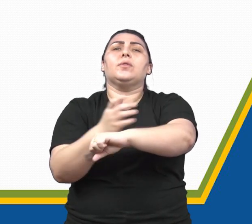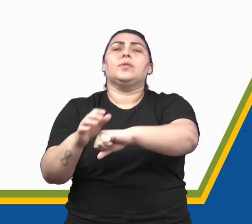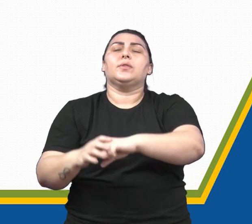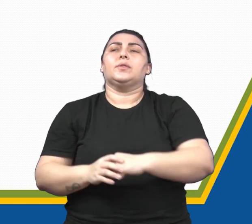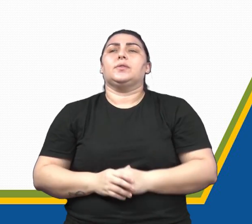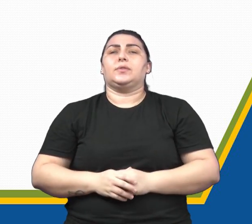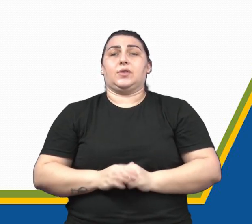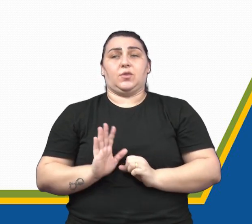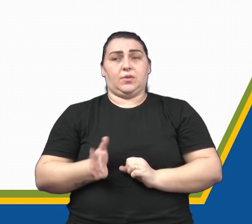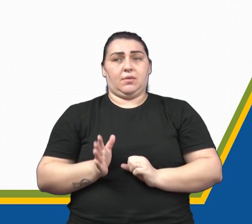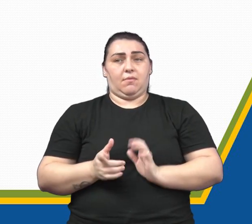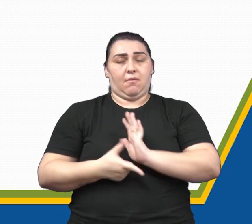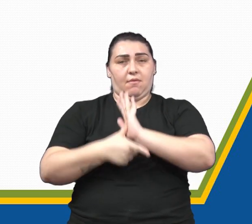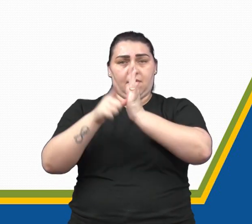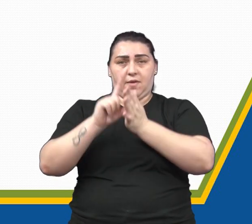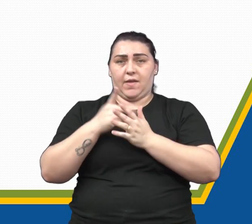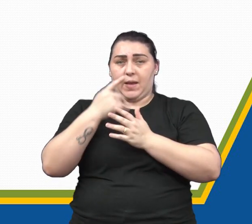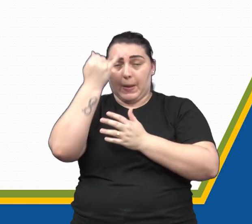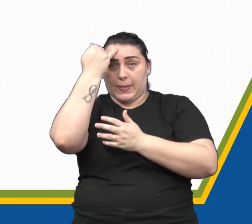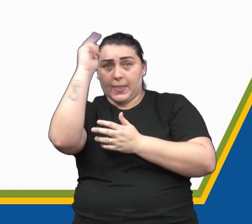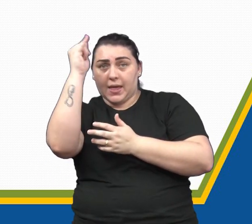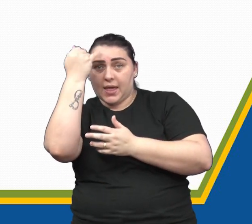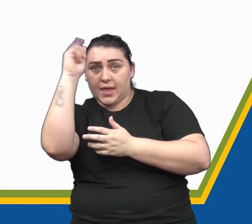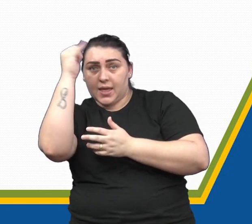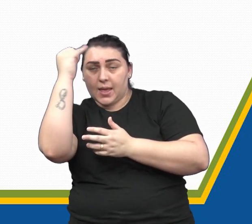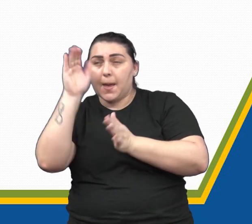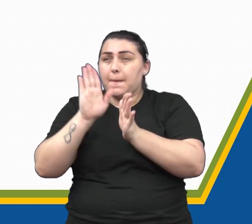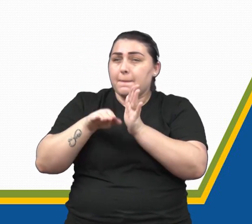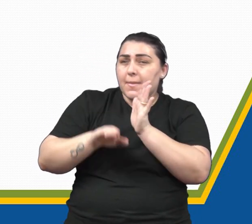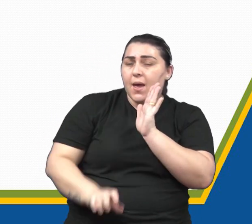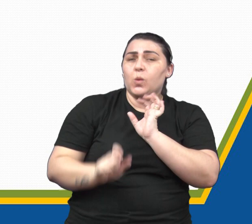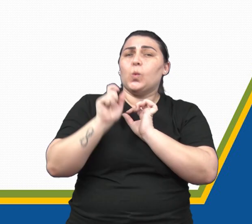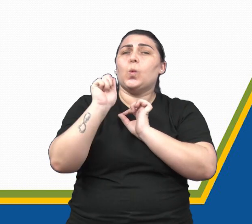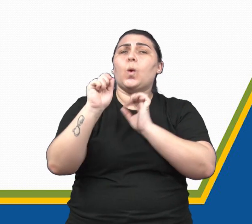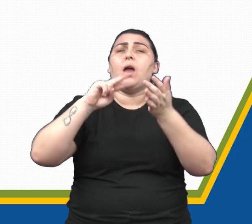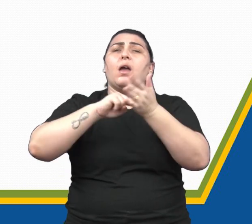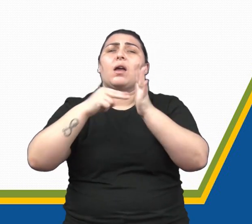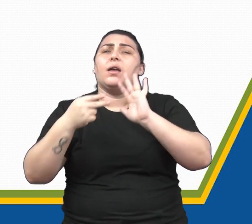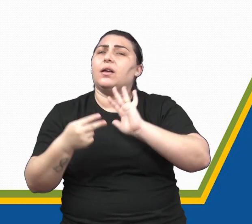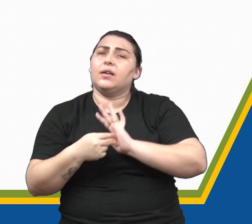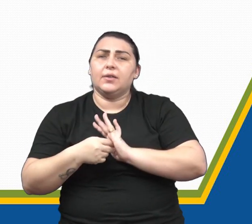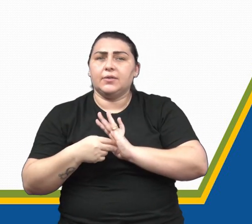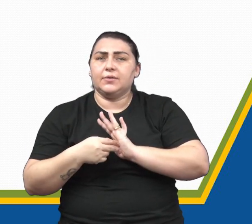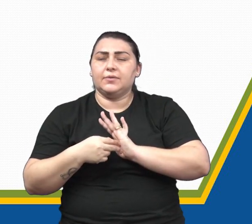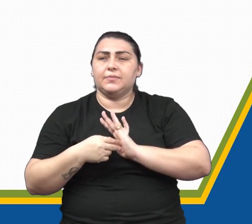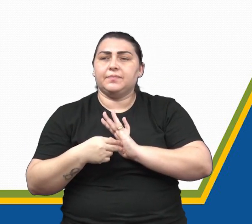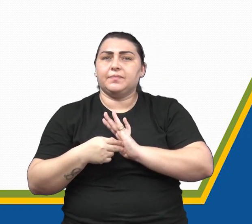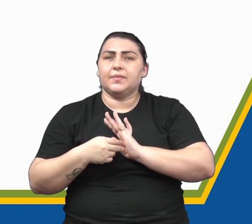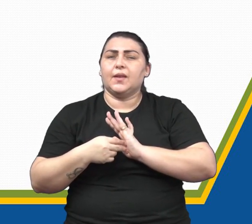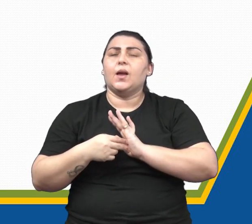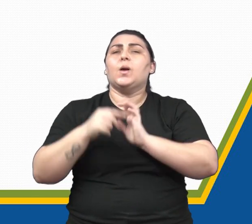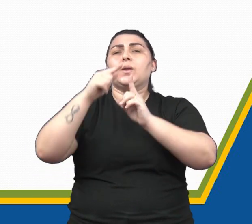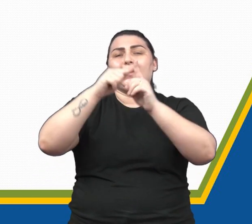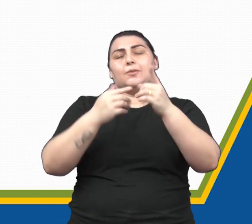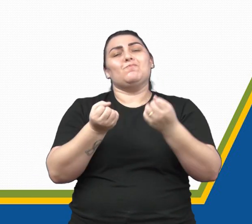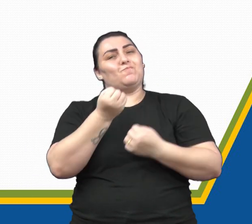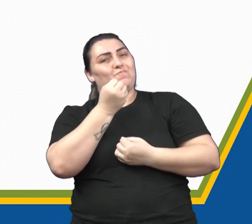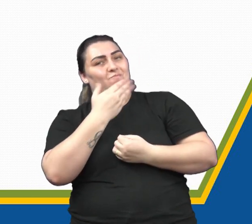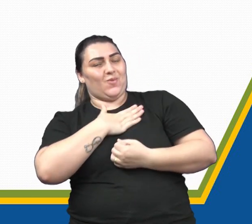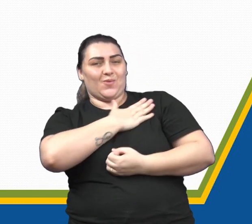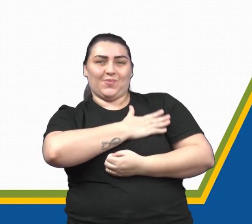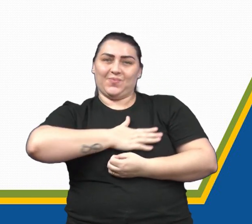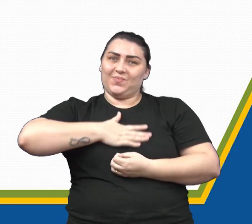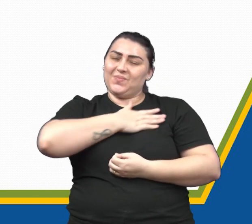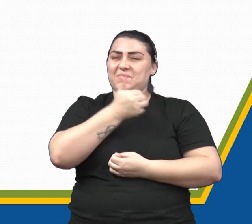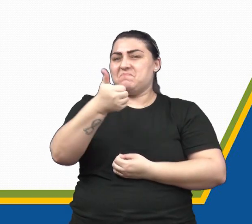falei para vocês, tá? Da ideia de amena. O que é amena, tá? Uma temperatura agradável que varia